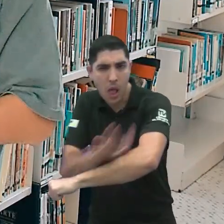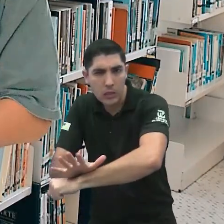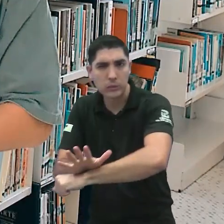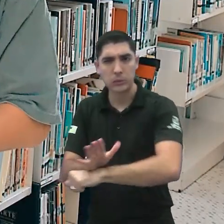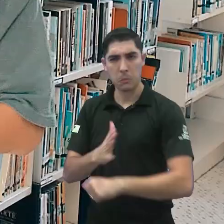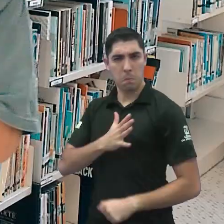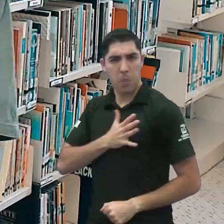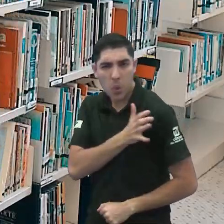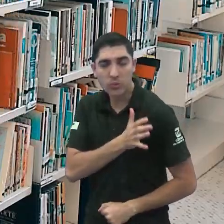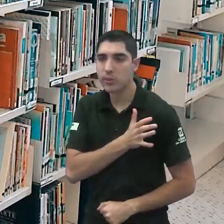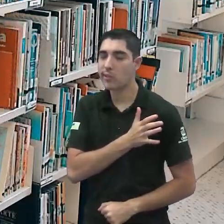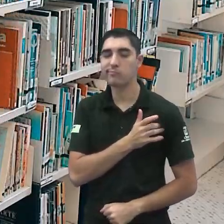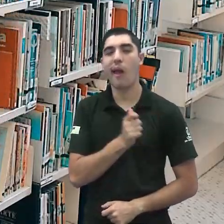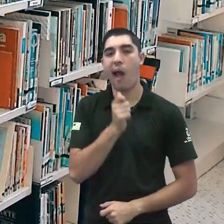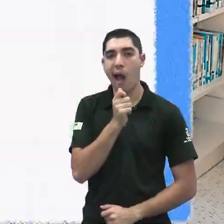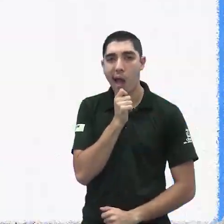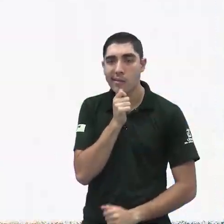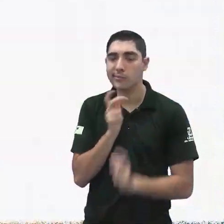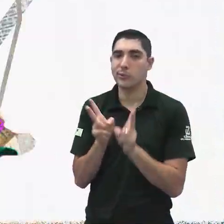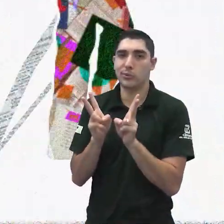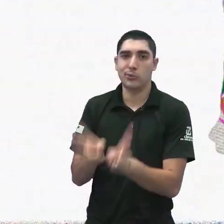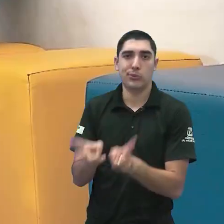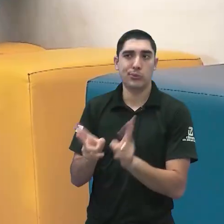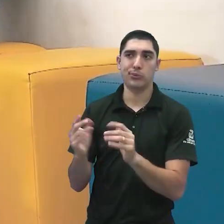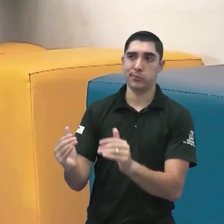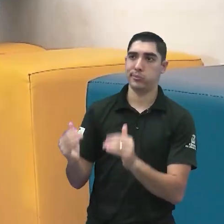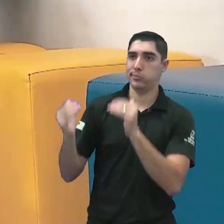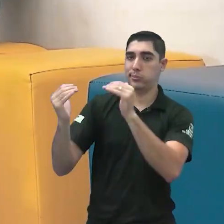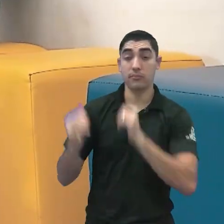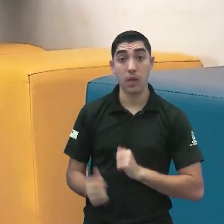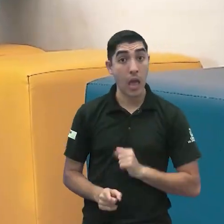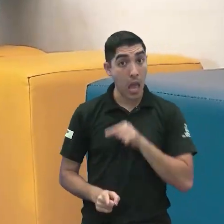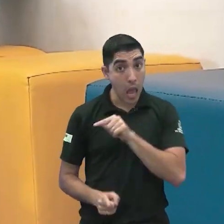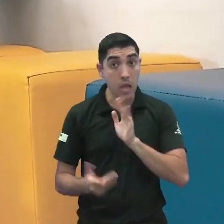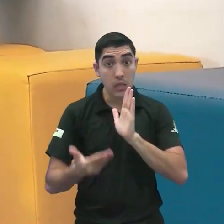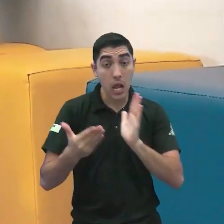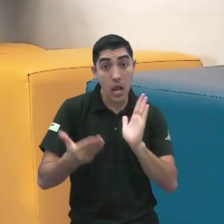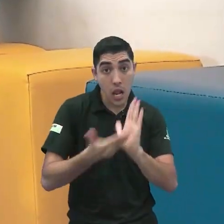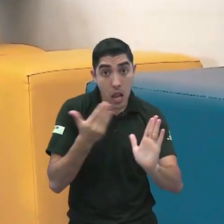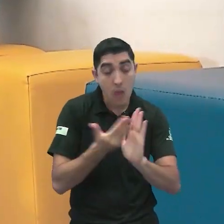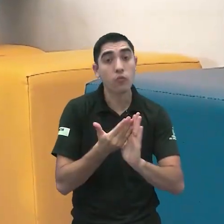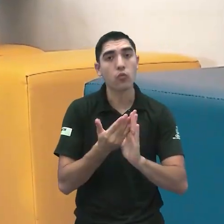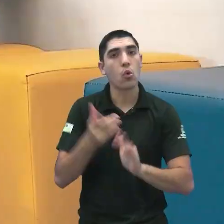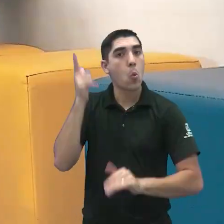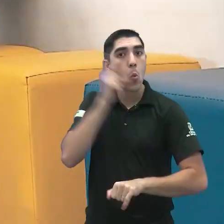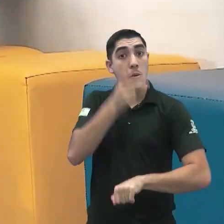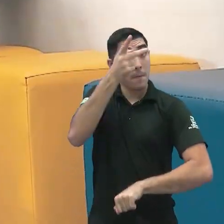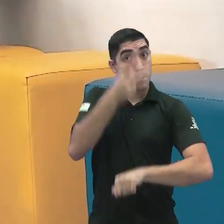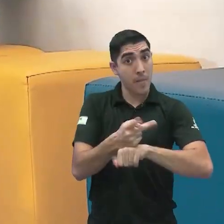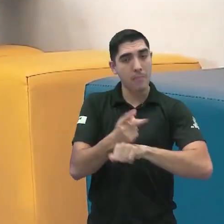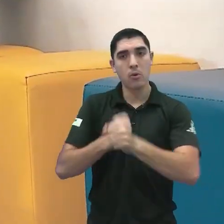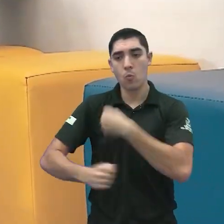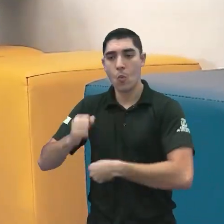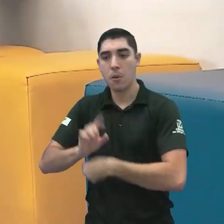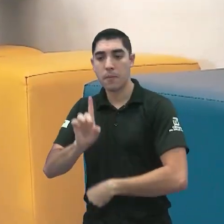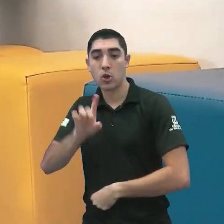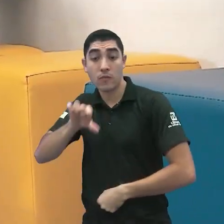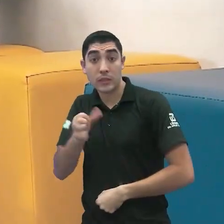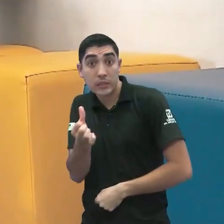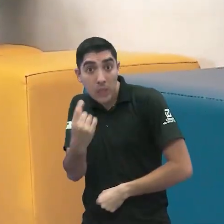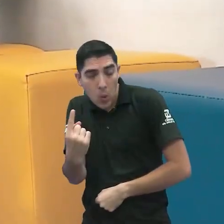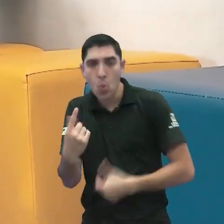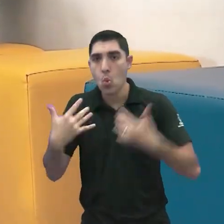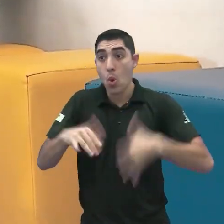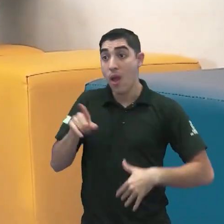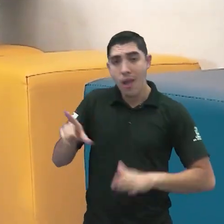ainda falam mais alto na sociedade. O livro ganhou o Prêmio Pulitzer de 1961 e é considerado